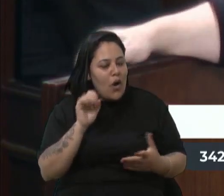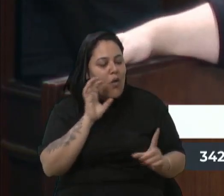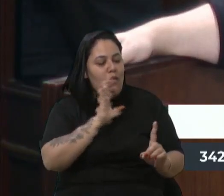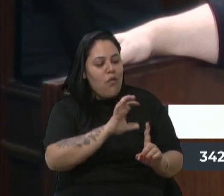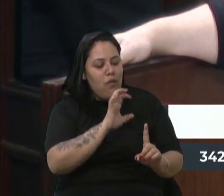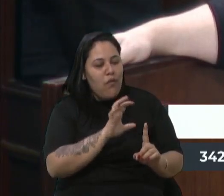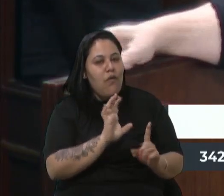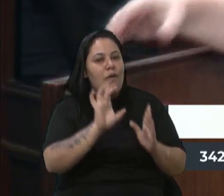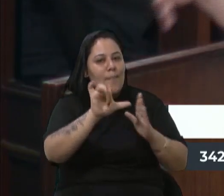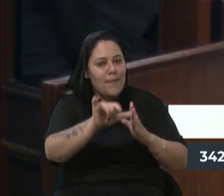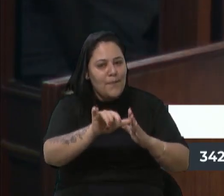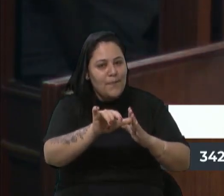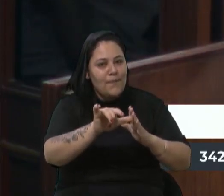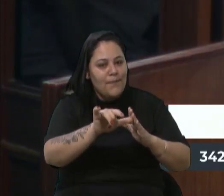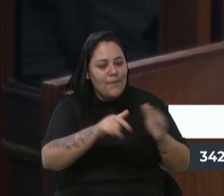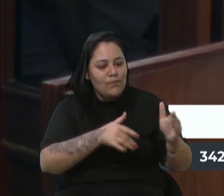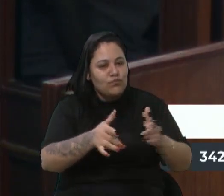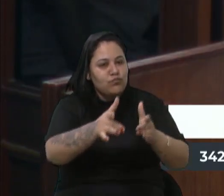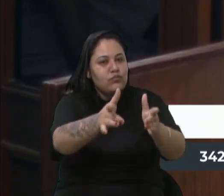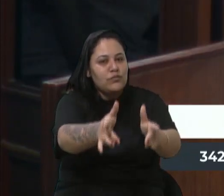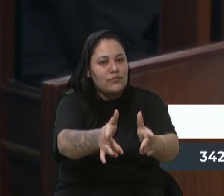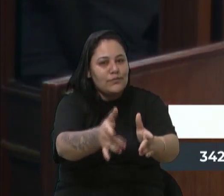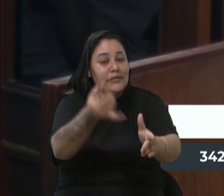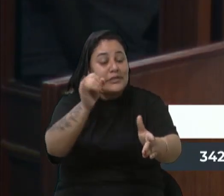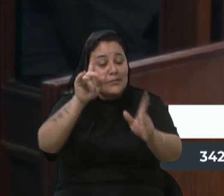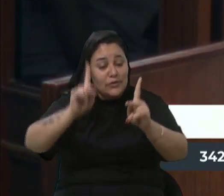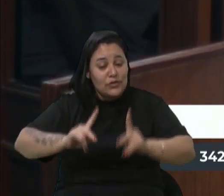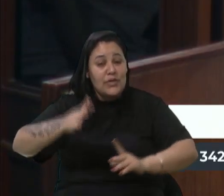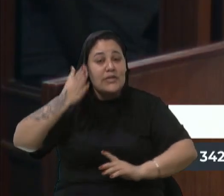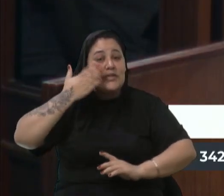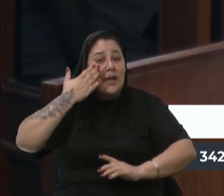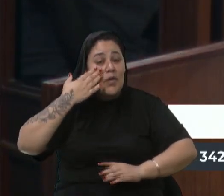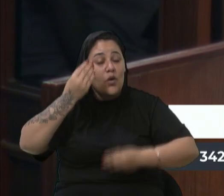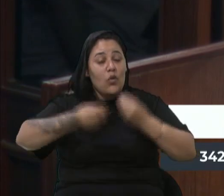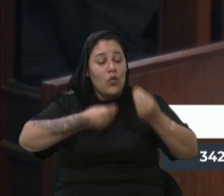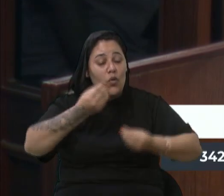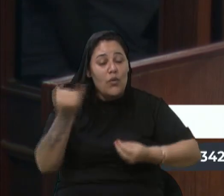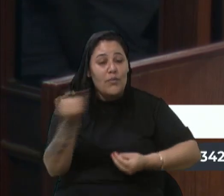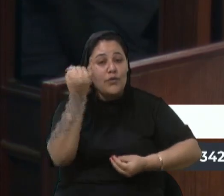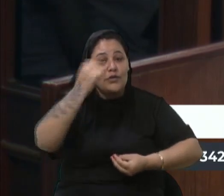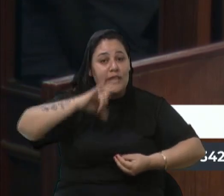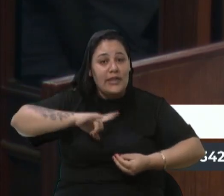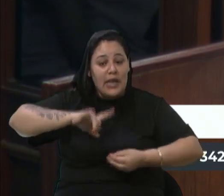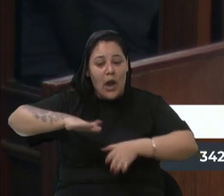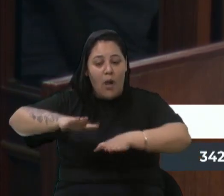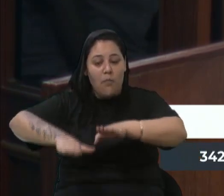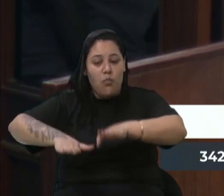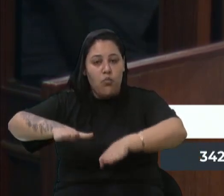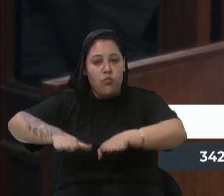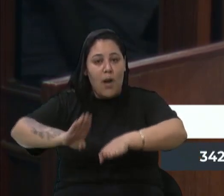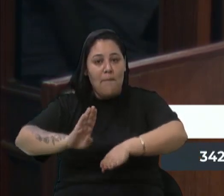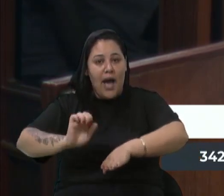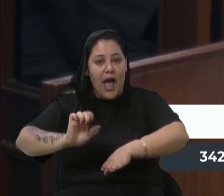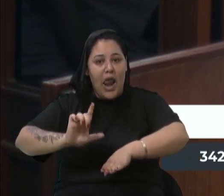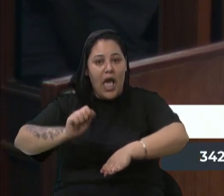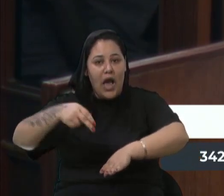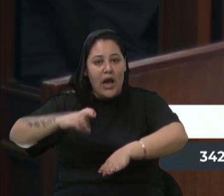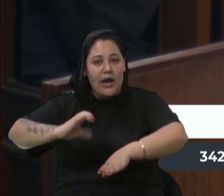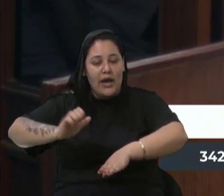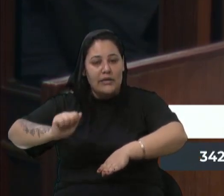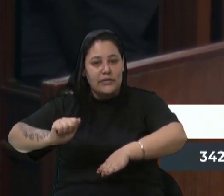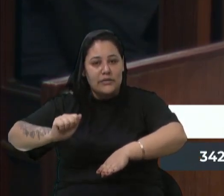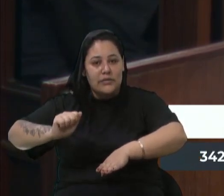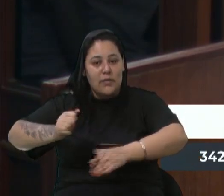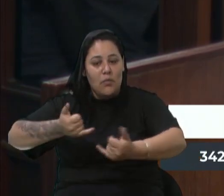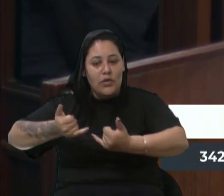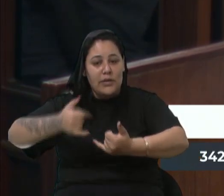estradas. Então, se as pessoas soubessem o quanto é importante uma balança, a descida da serra, que todo mundo aqui ocupa a Rota do